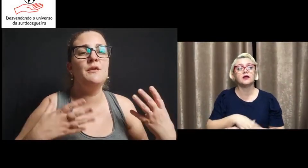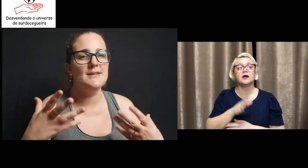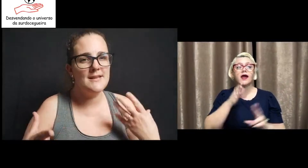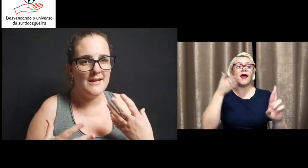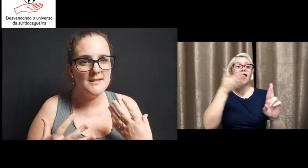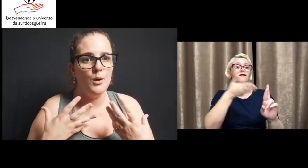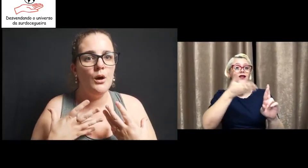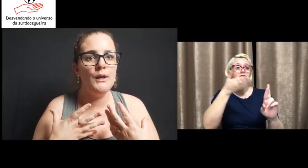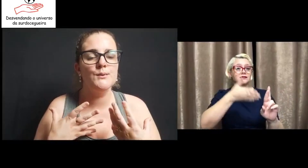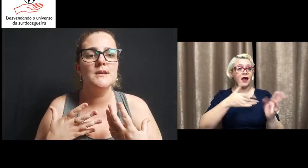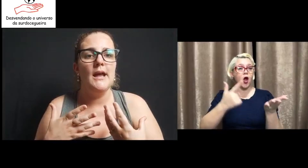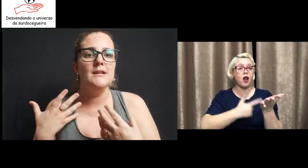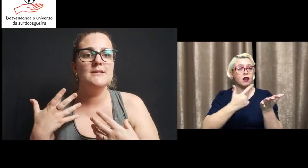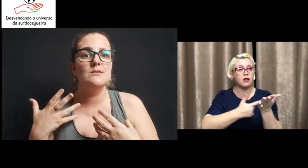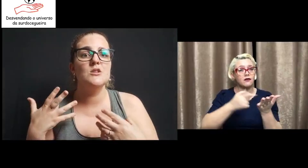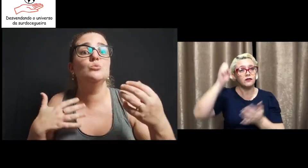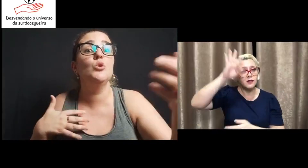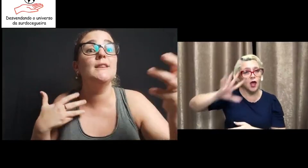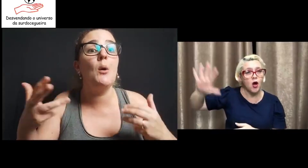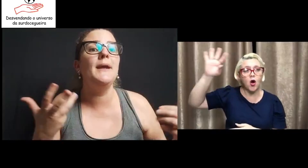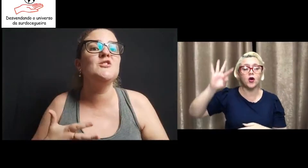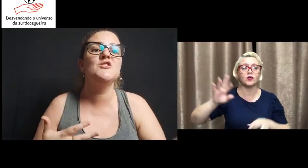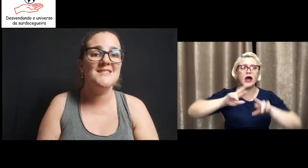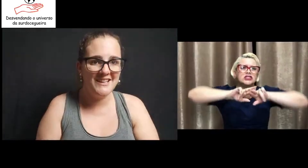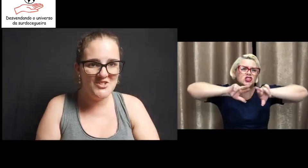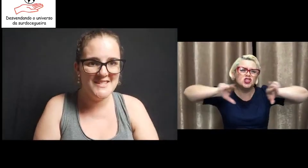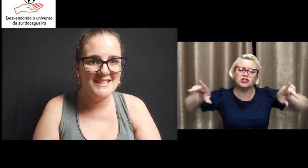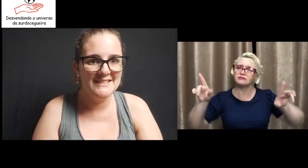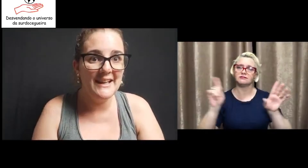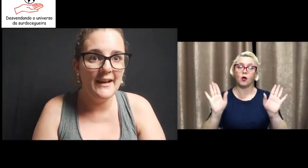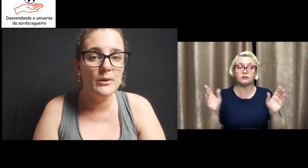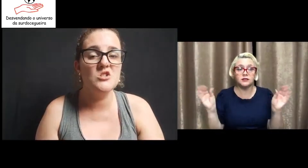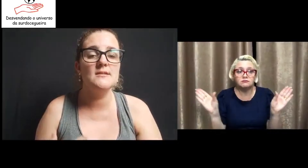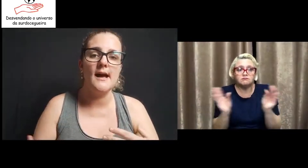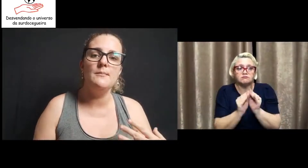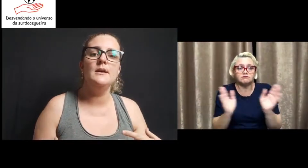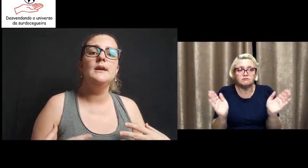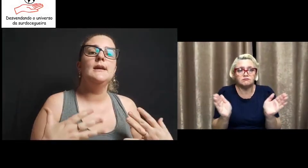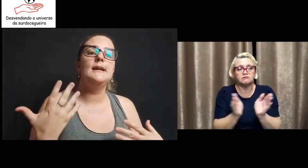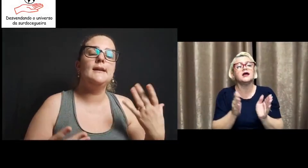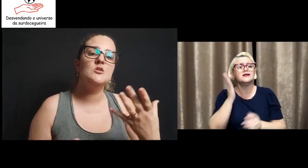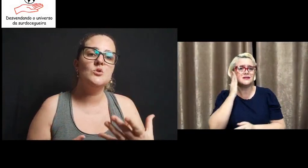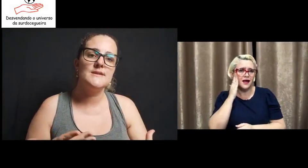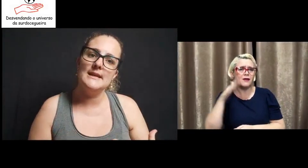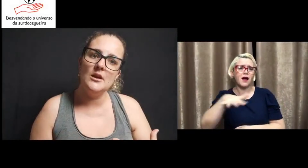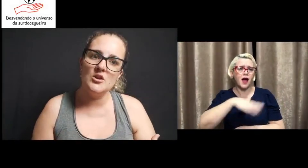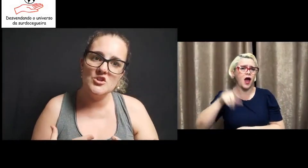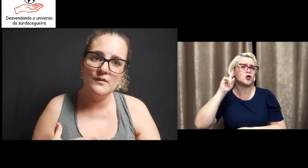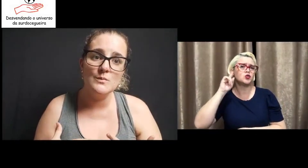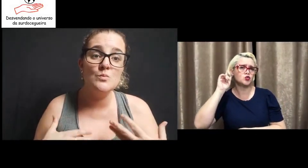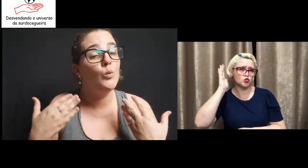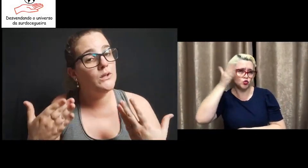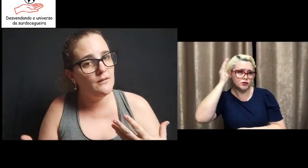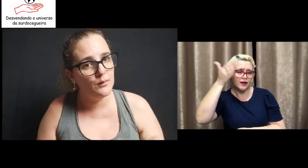nossos referenciais teóricos, eles não sejam totalmente distantes, né? Porque a gente sabe que na área da surdo-cegueira nós